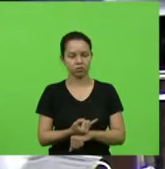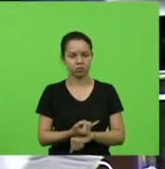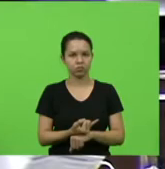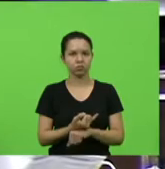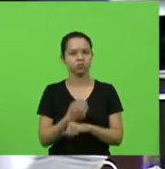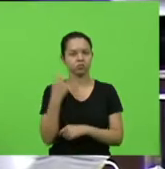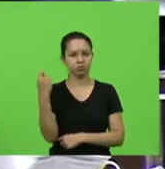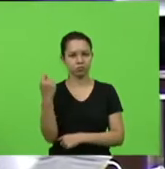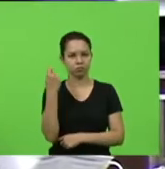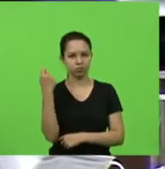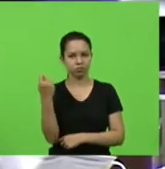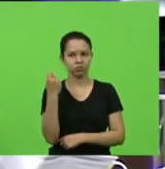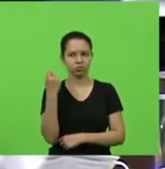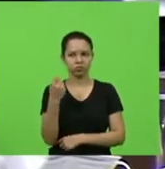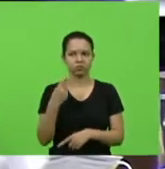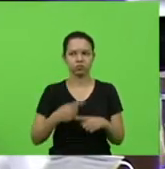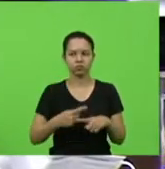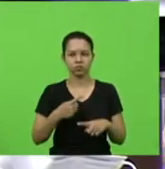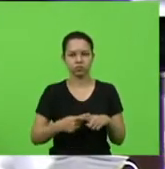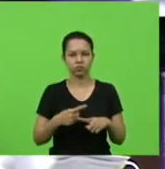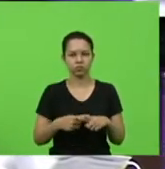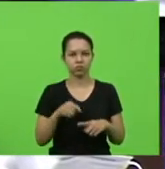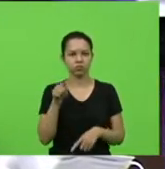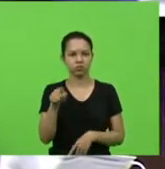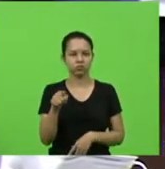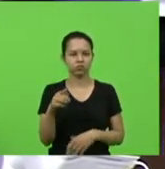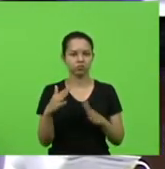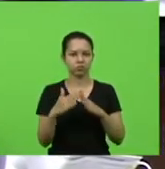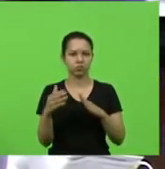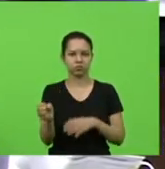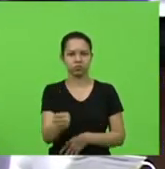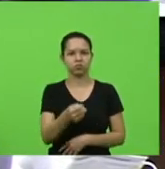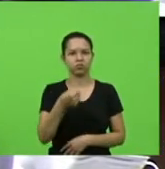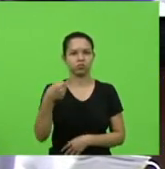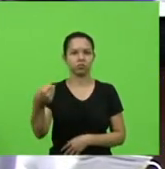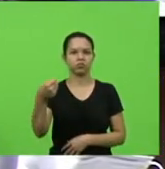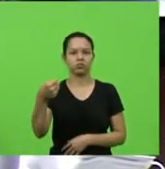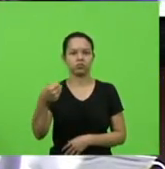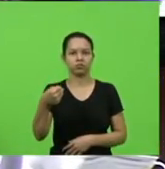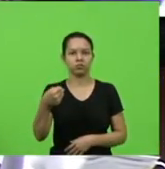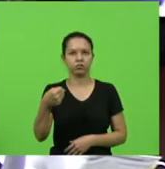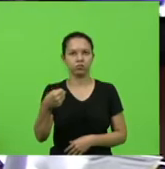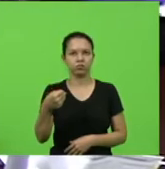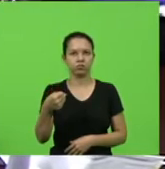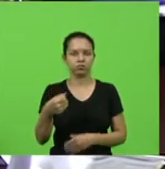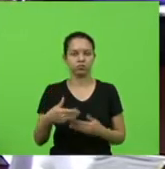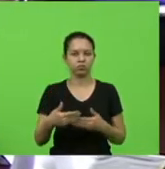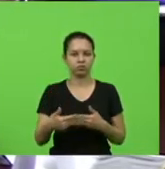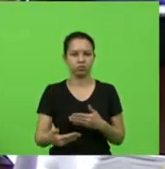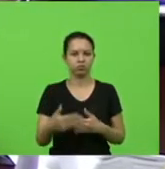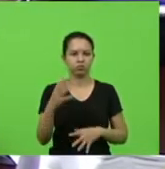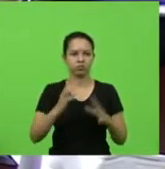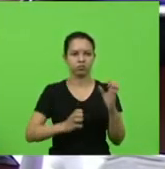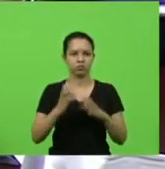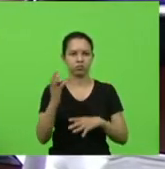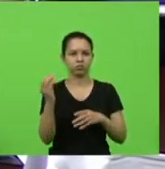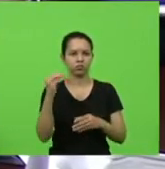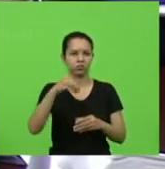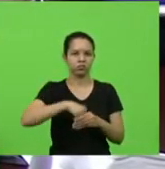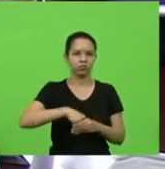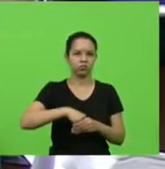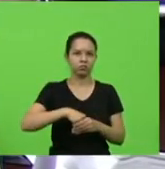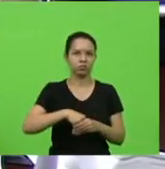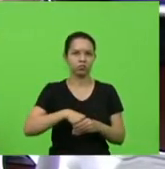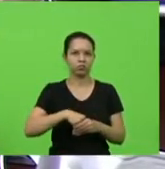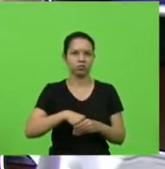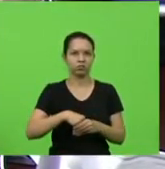grave, porque esta choperia ela começou uma briga lá dentro e